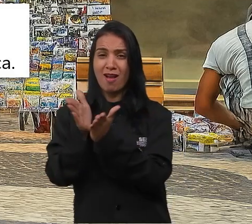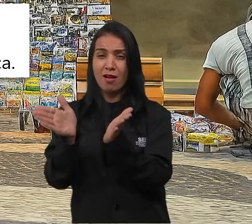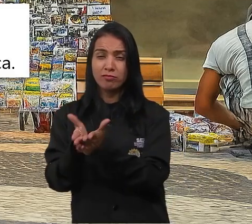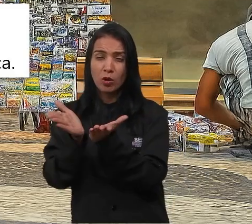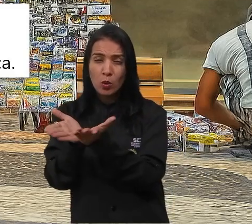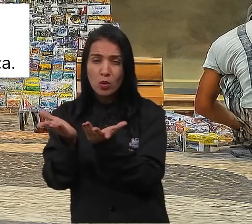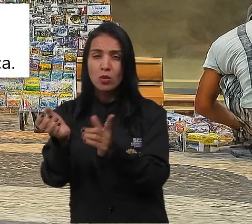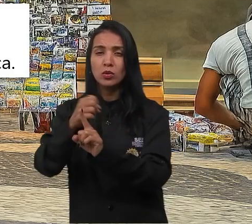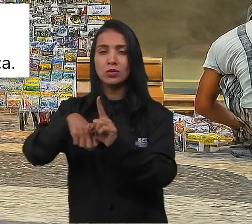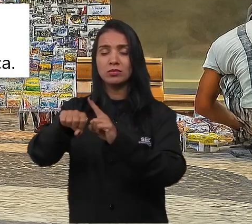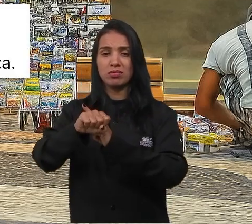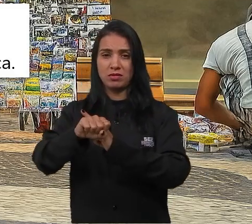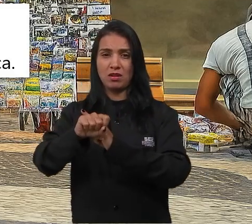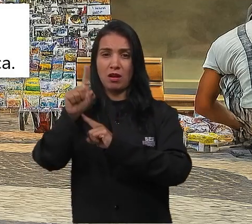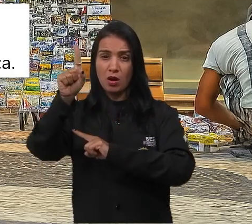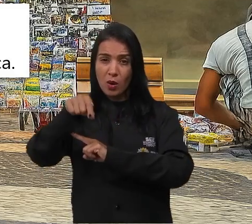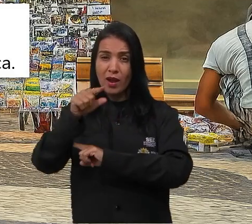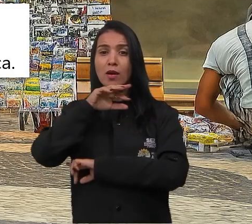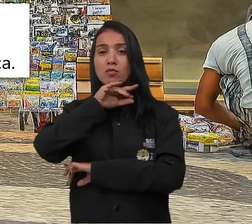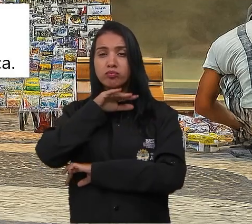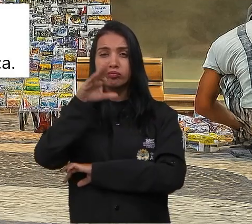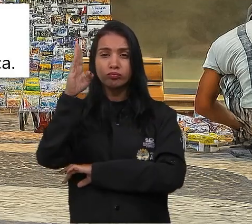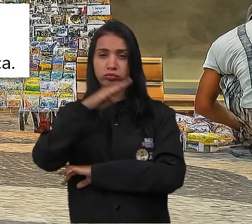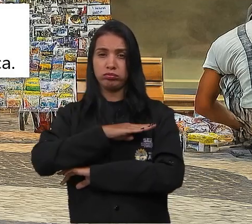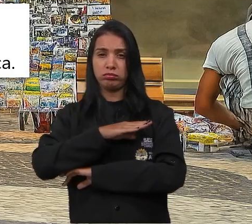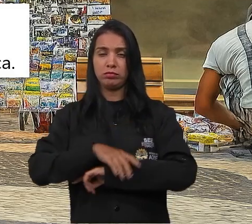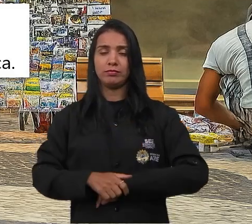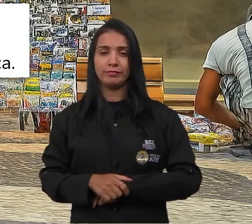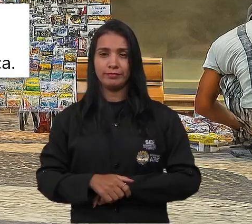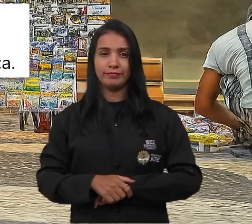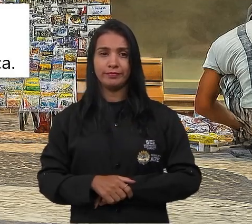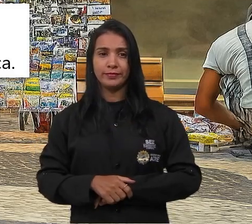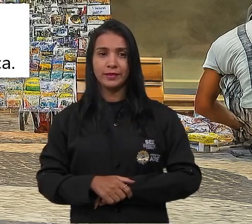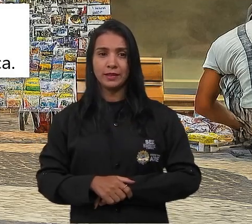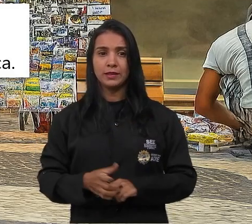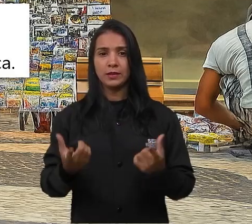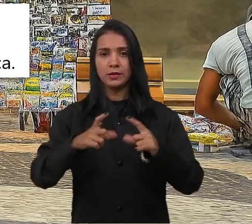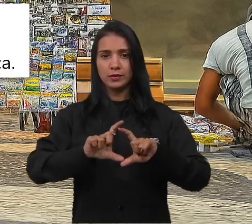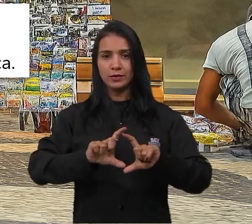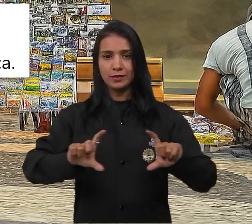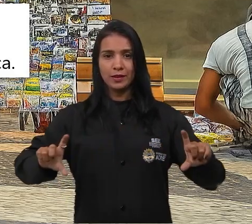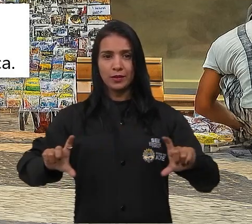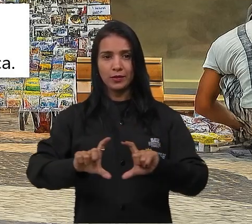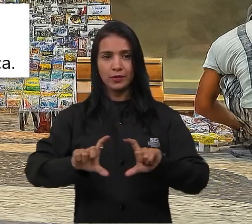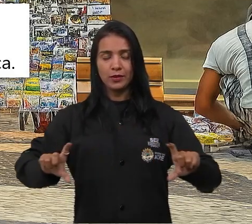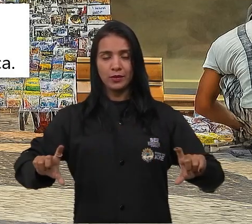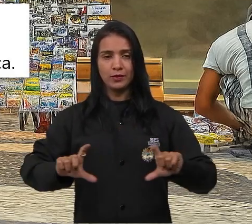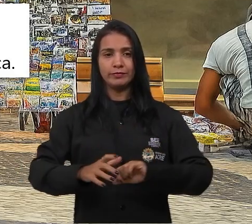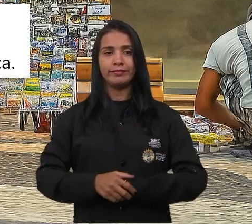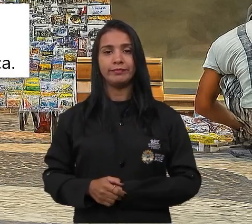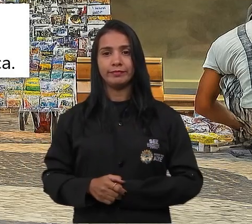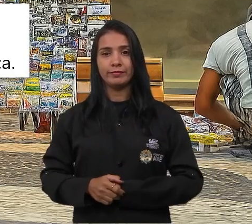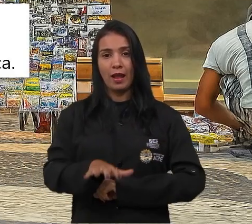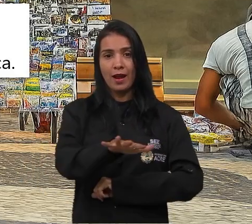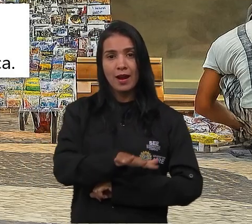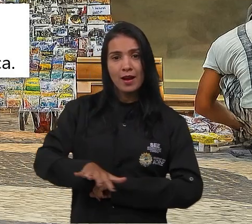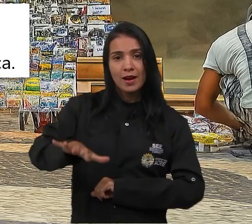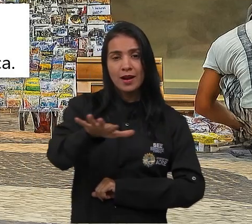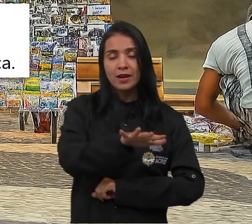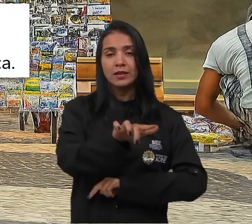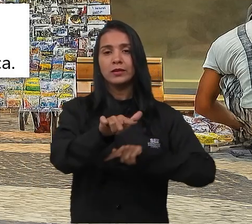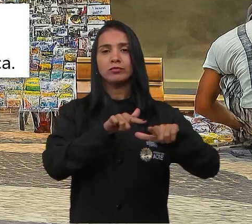e econômica. E bem aqui embaixo, ainda segundo Otávio Yanni, o setor informal